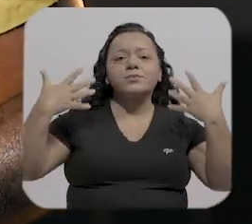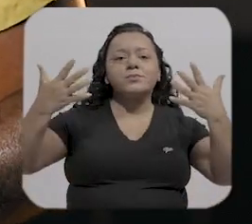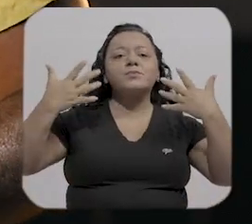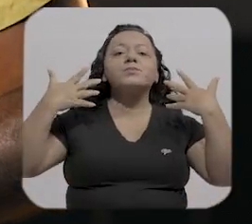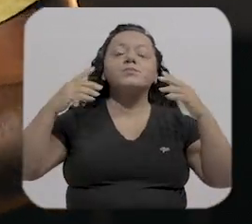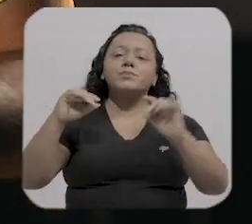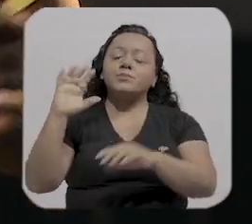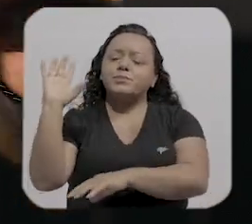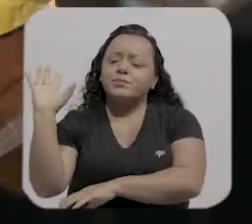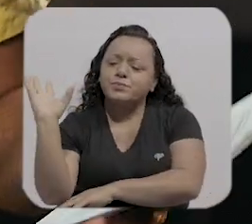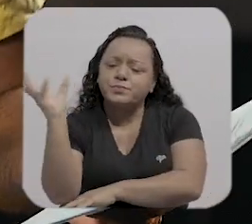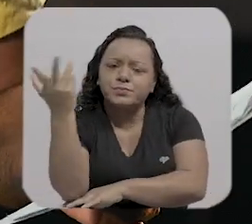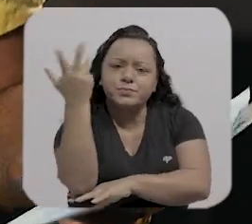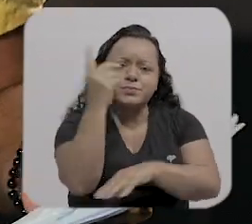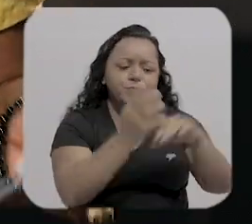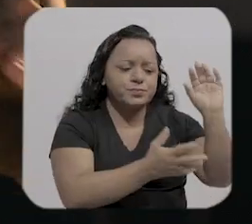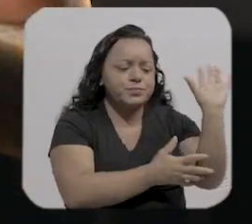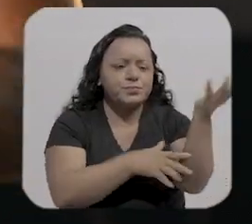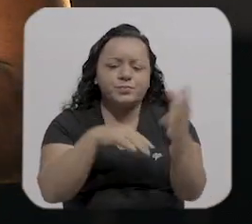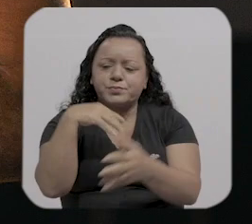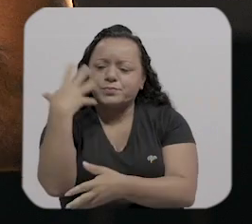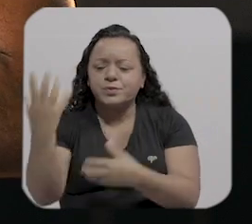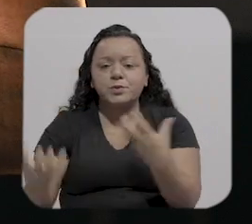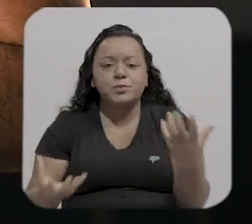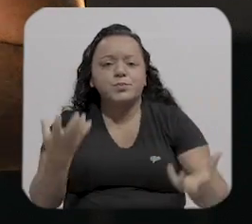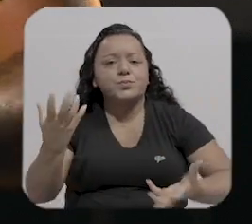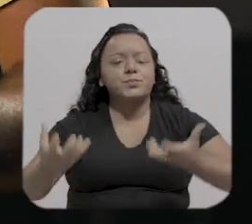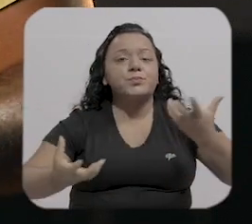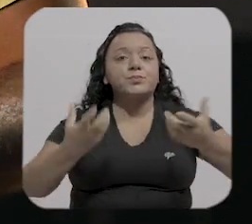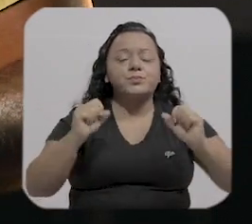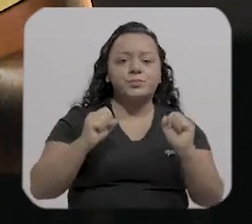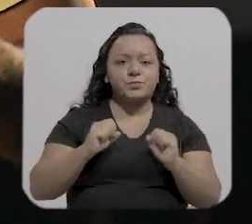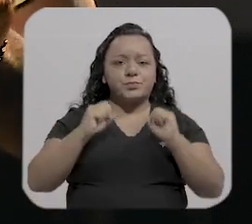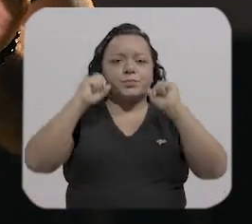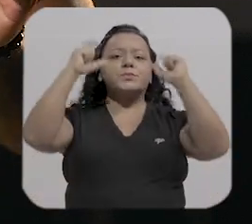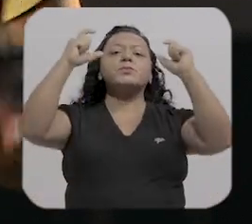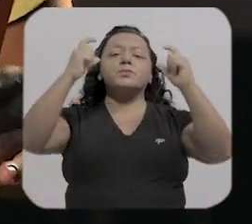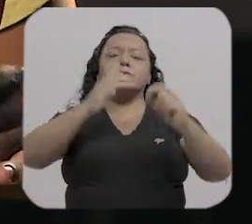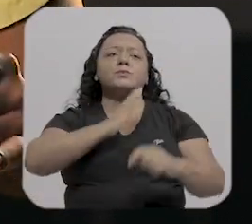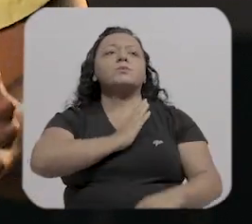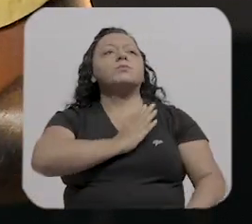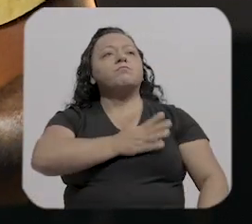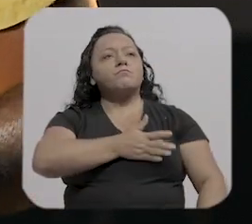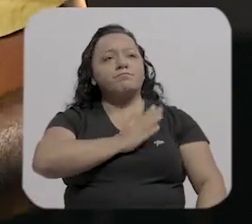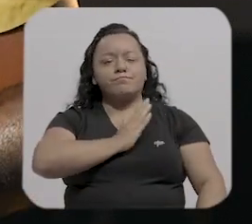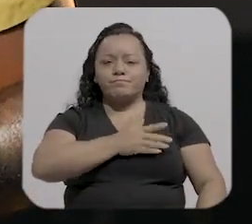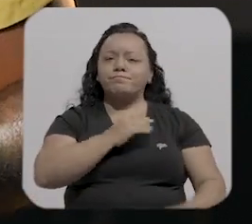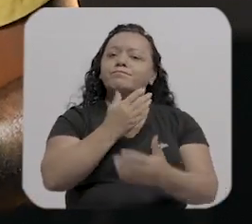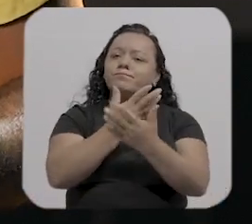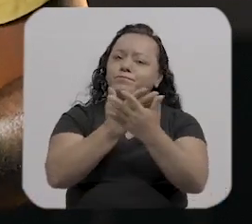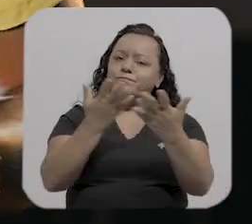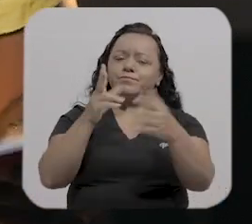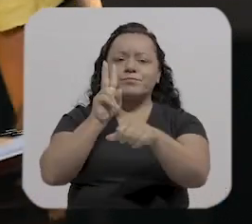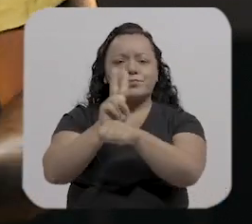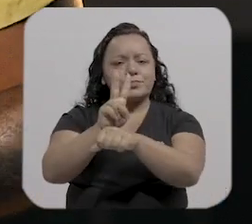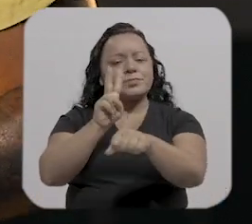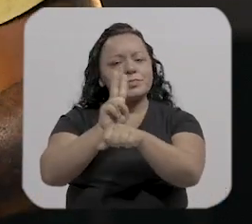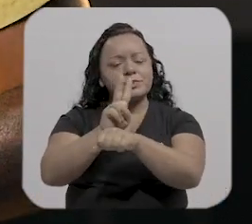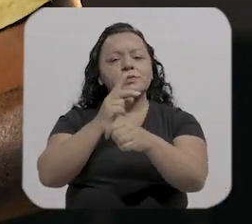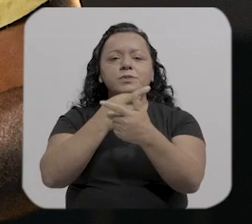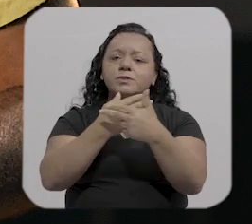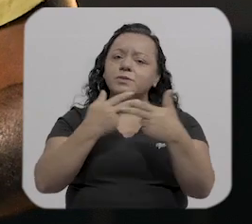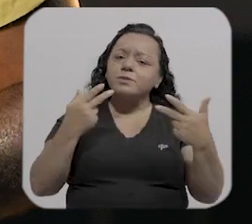as crescentes e irresponsáveis queimadas na Amazônia acenderam um sinal de alerta em seu peito. Defensor